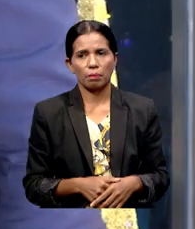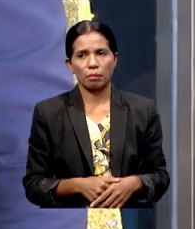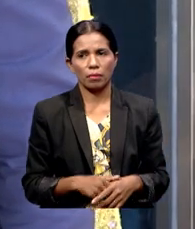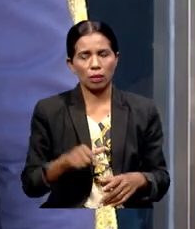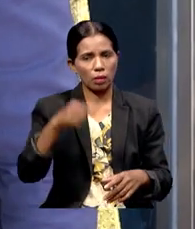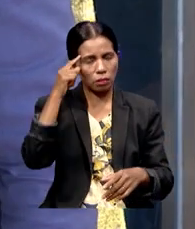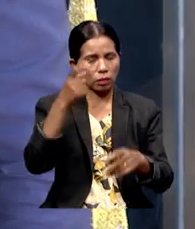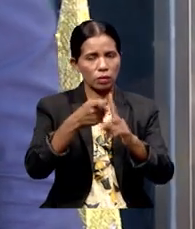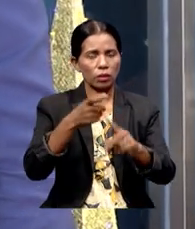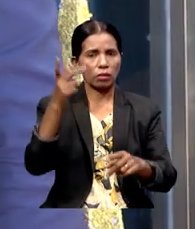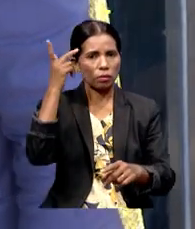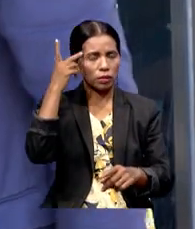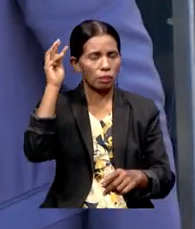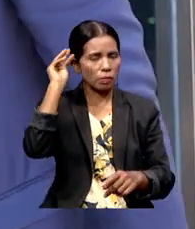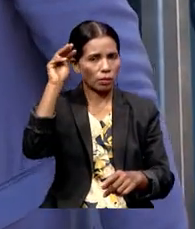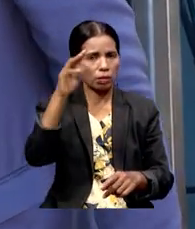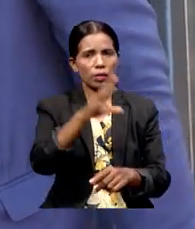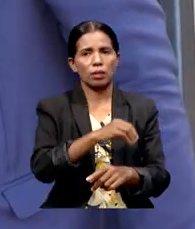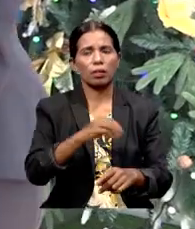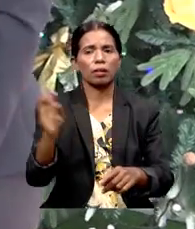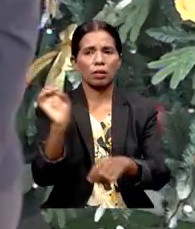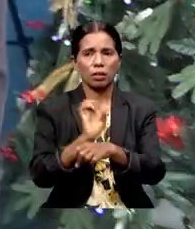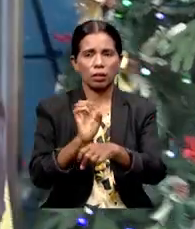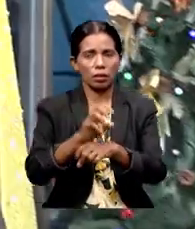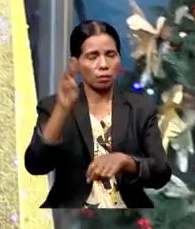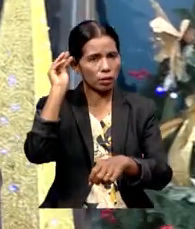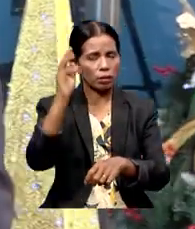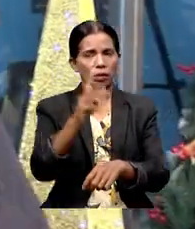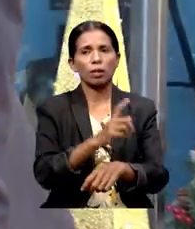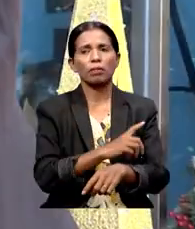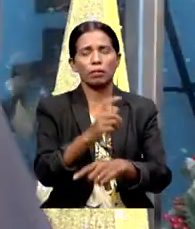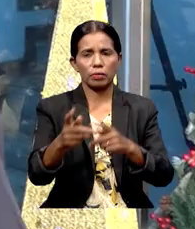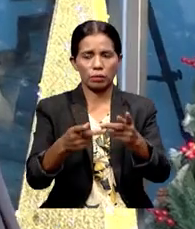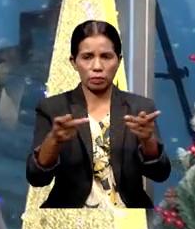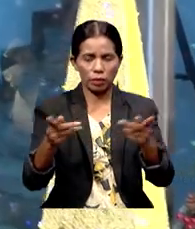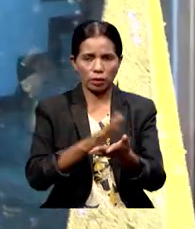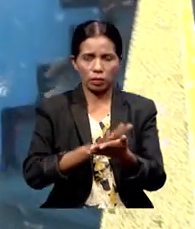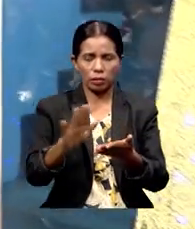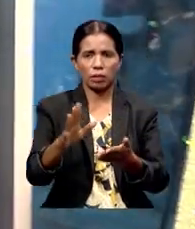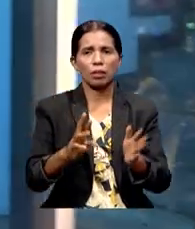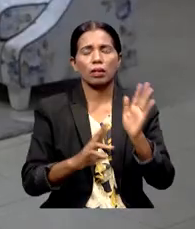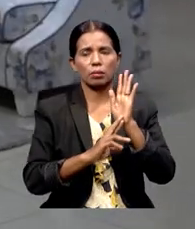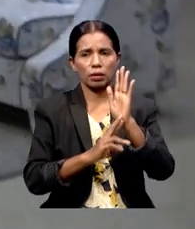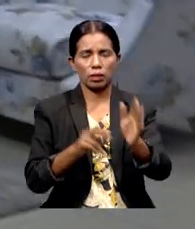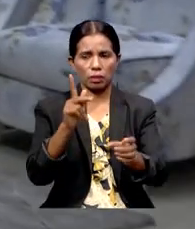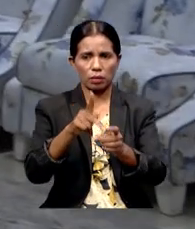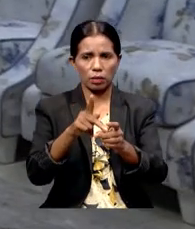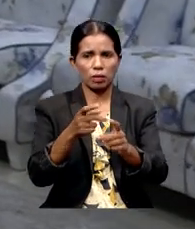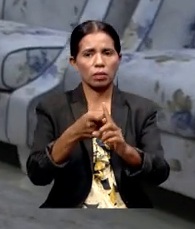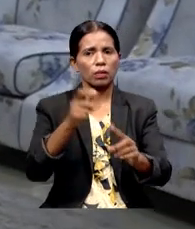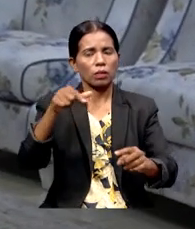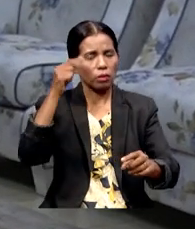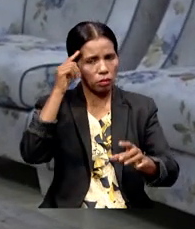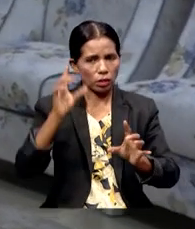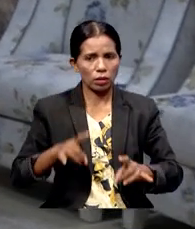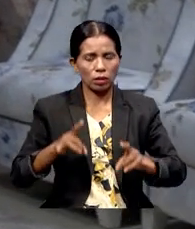Governo leu se vice-primeiro-ministro, ministro coordenador assunto econômico no ministro turismo no ambiente, o representante especial Greta Sunrise, o se governo